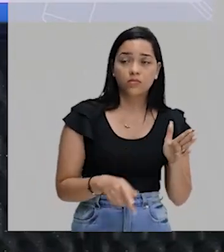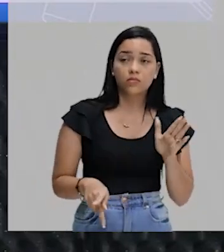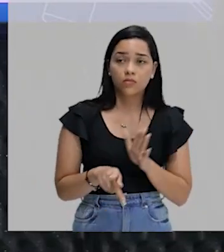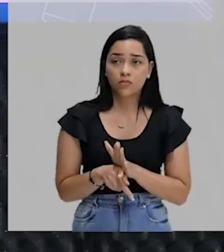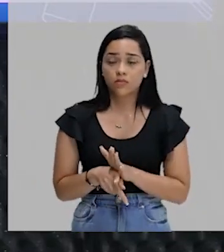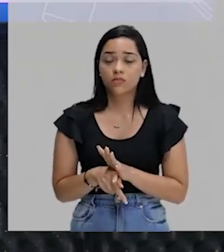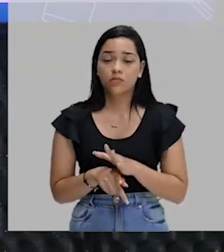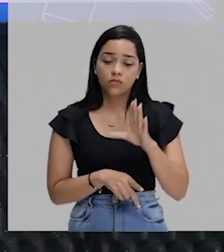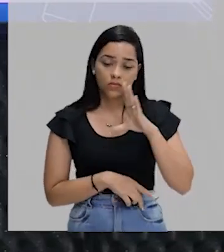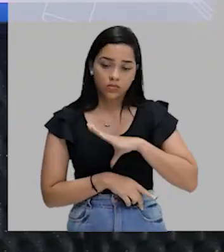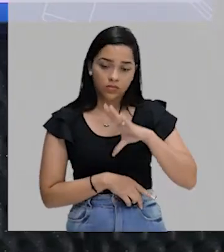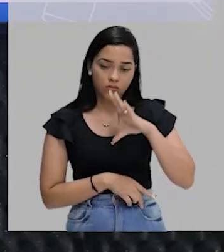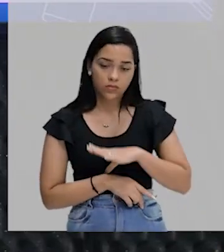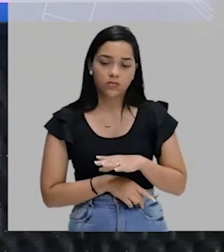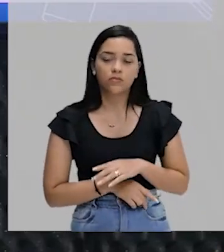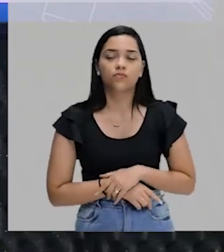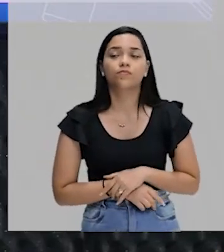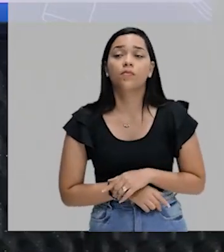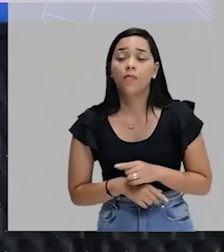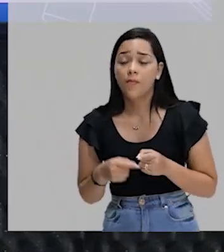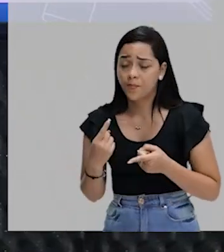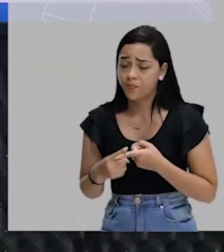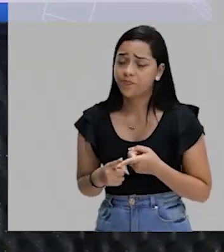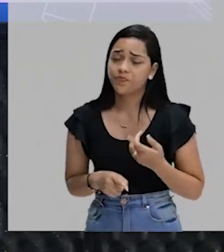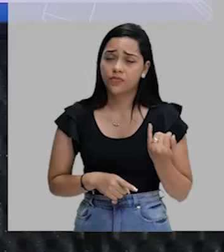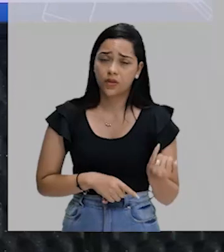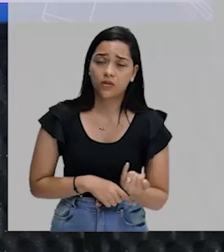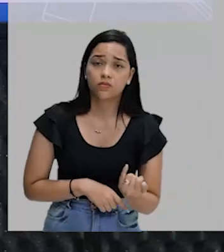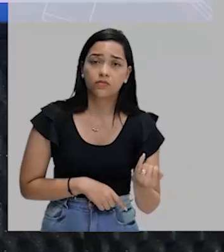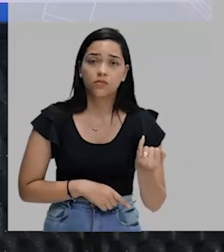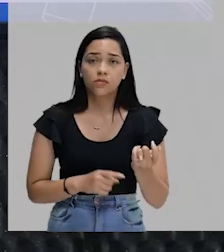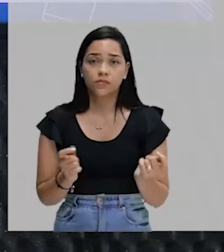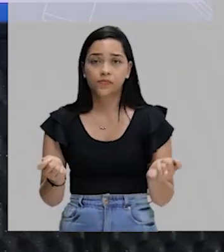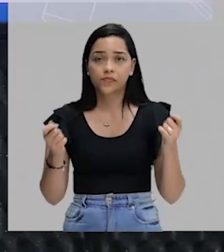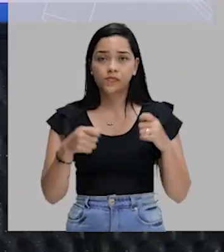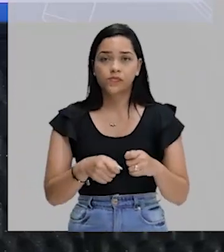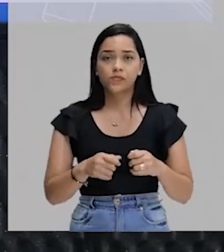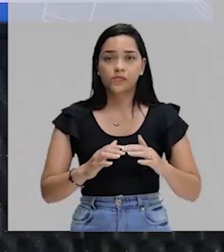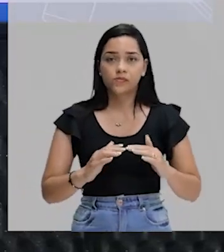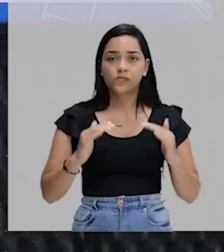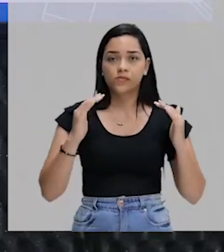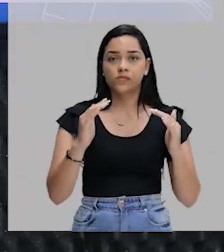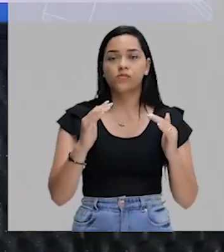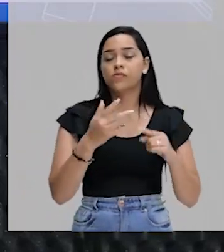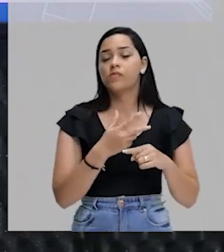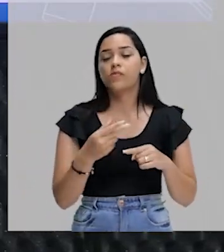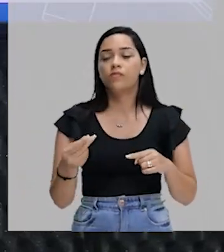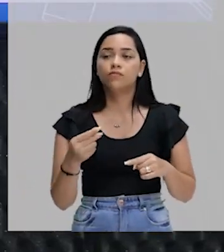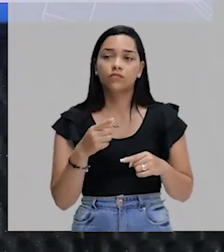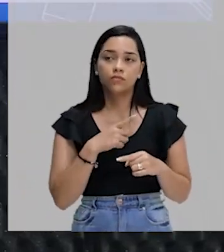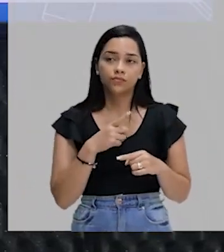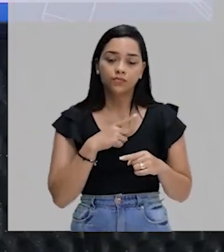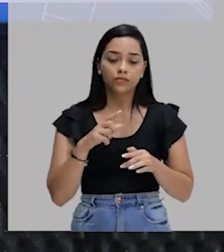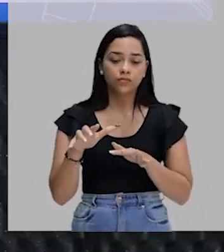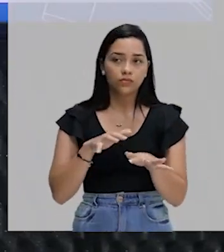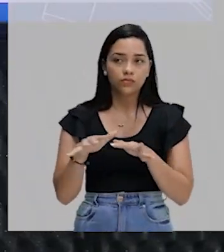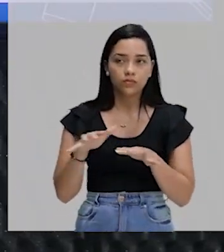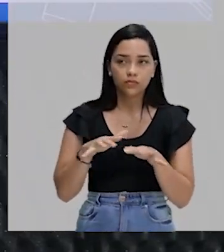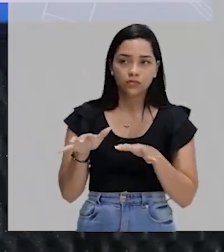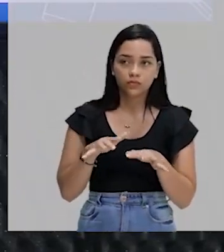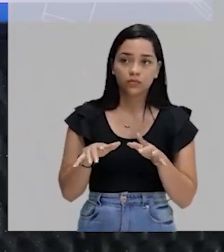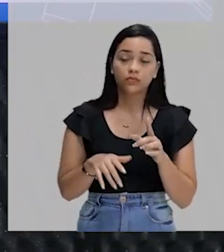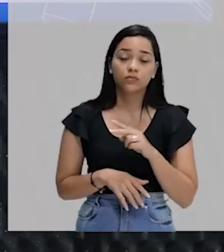basicamente, dos portugueses, que é muito importante para que eles consigam superar evidentemente, esse movimento de